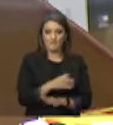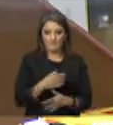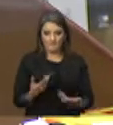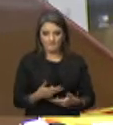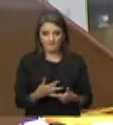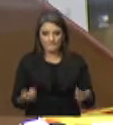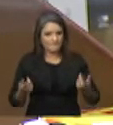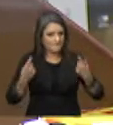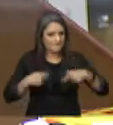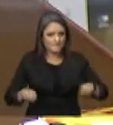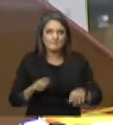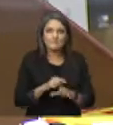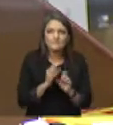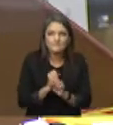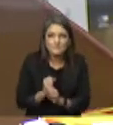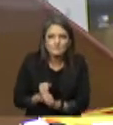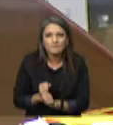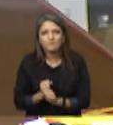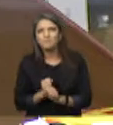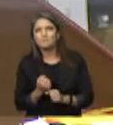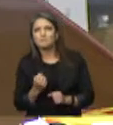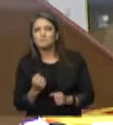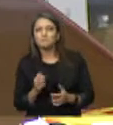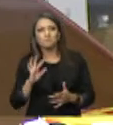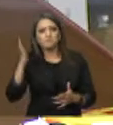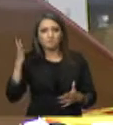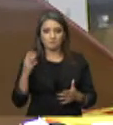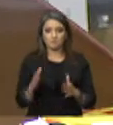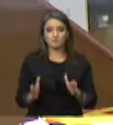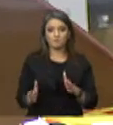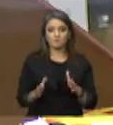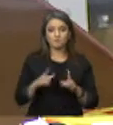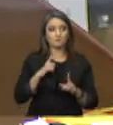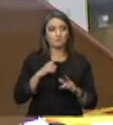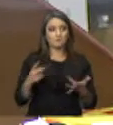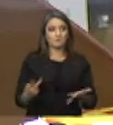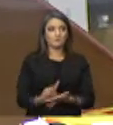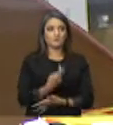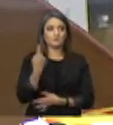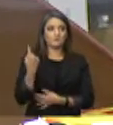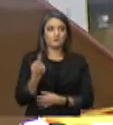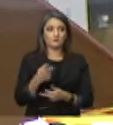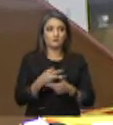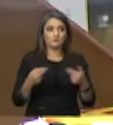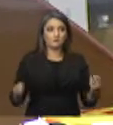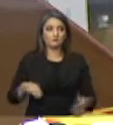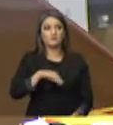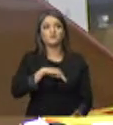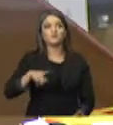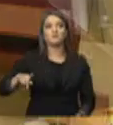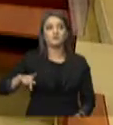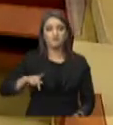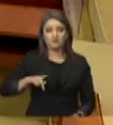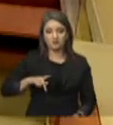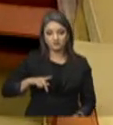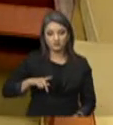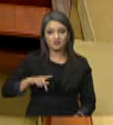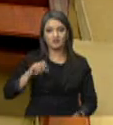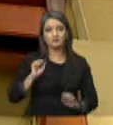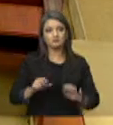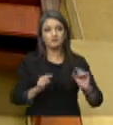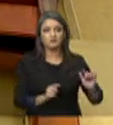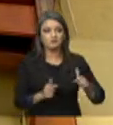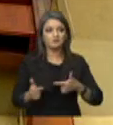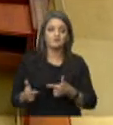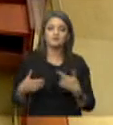que haja necessidade nenhuma Contagem fictícia de prazo em outras palavras a partir da ocorrência de um ato ímprobo o Ministério Público já podia agir de